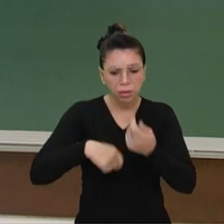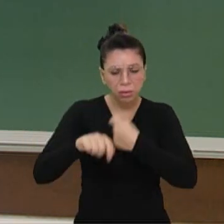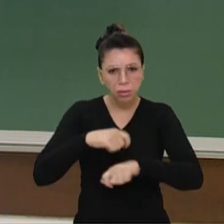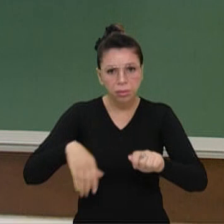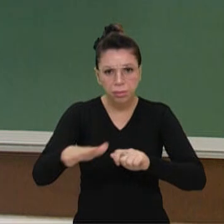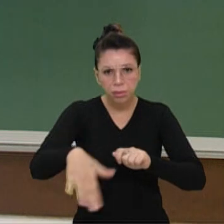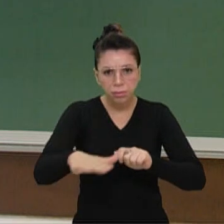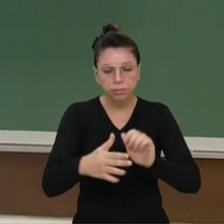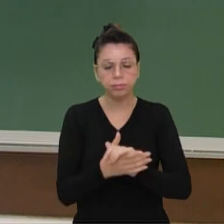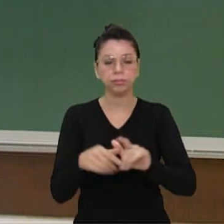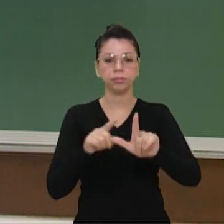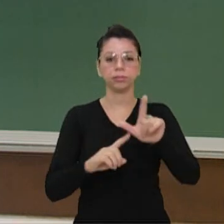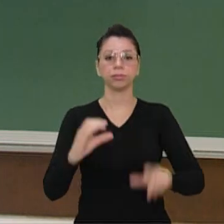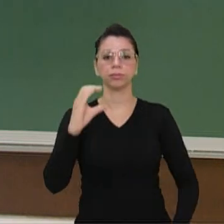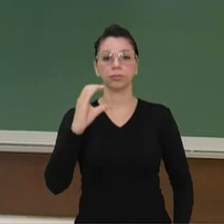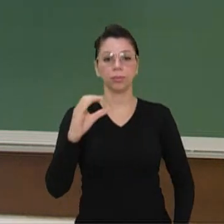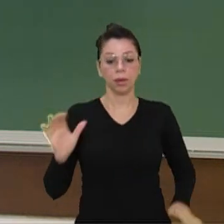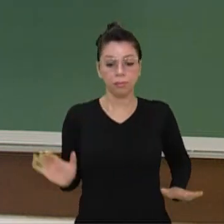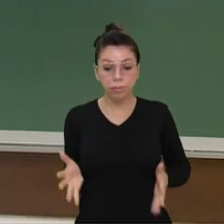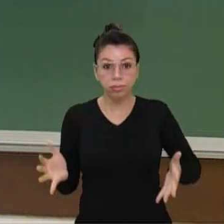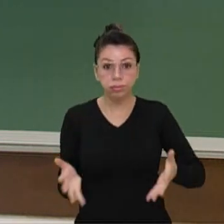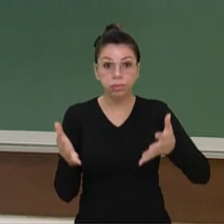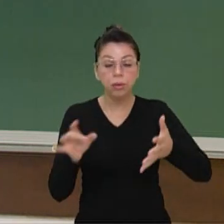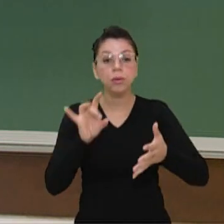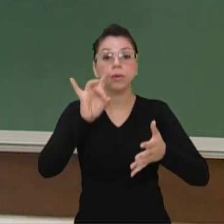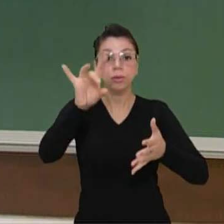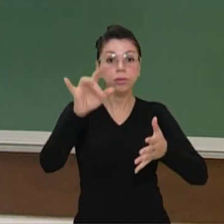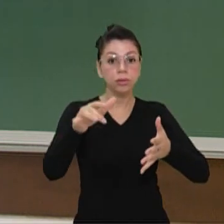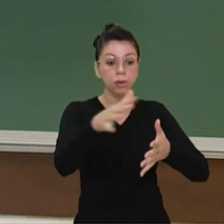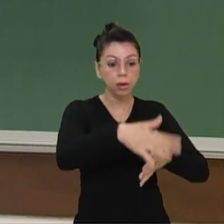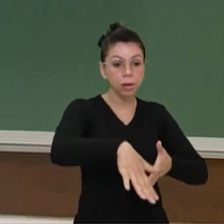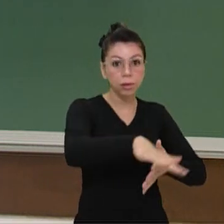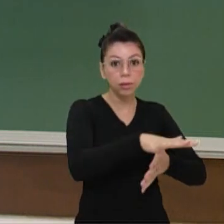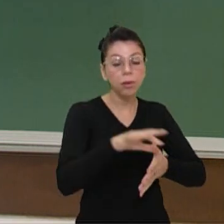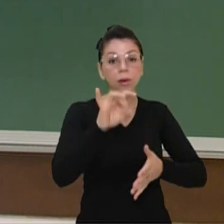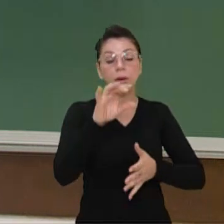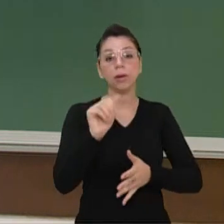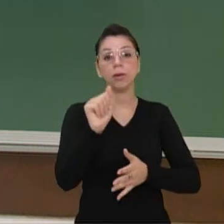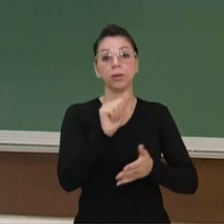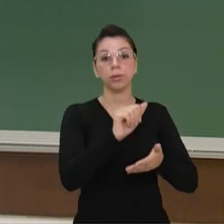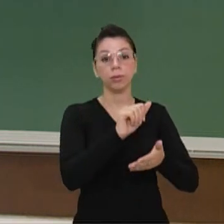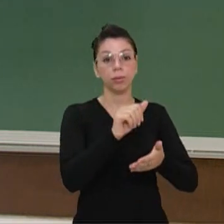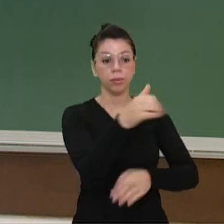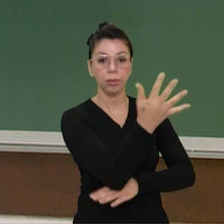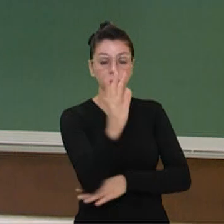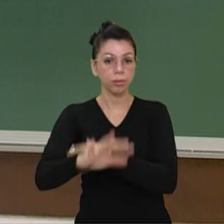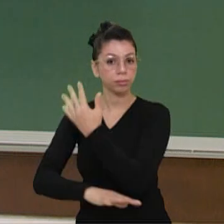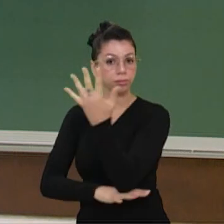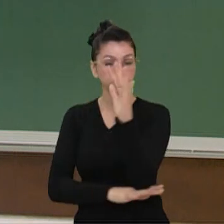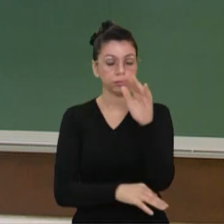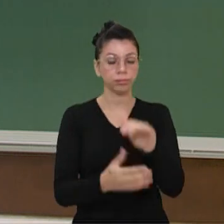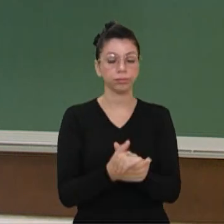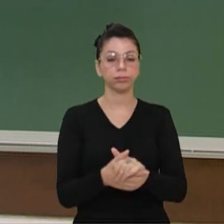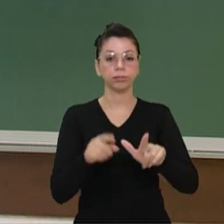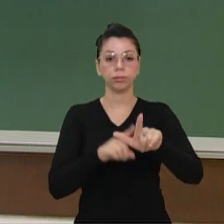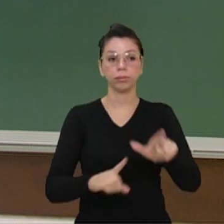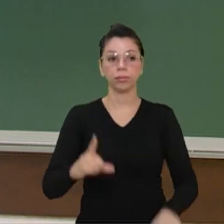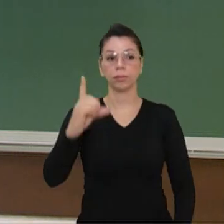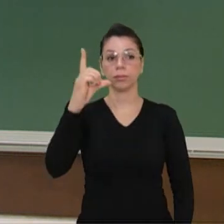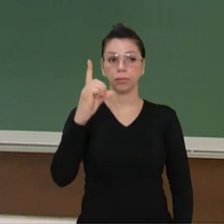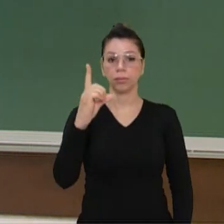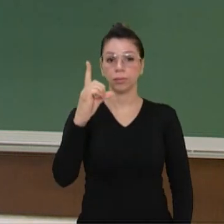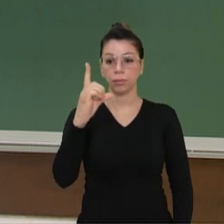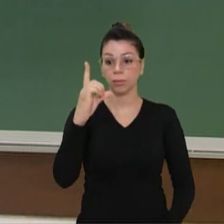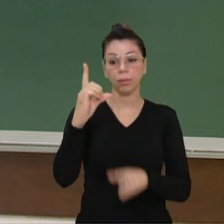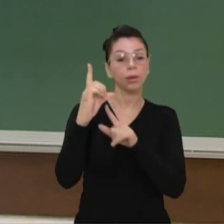C, contribui para a sustentabilidade somente nas dimensões ambientais. Ou D, tá? A aqui,